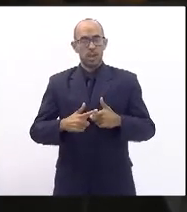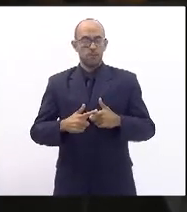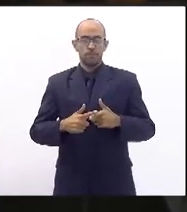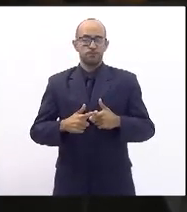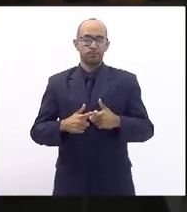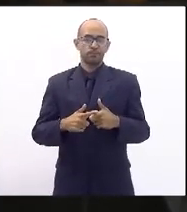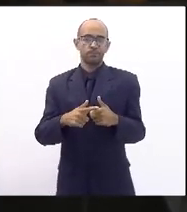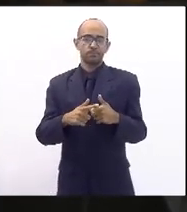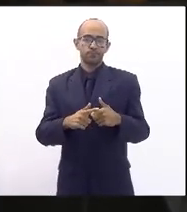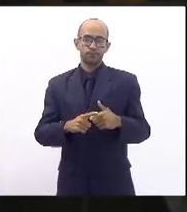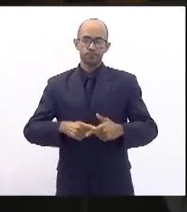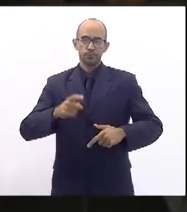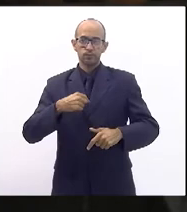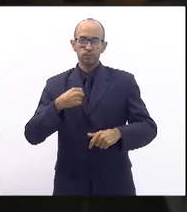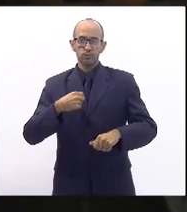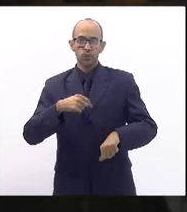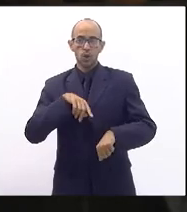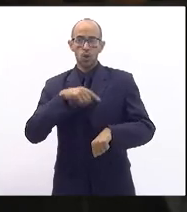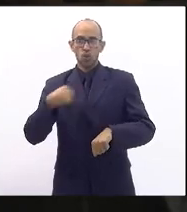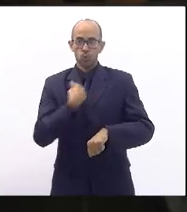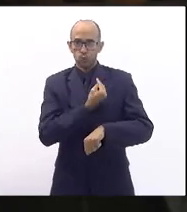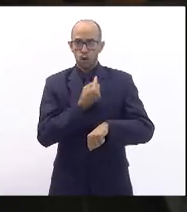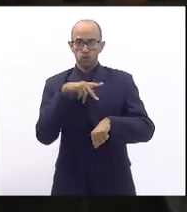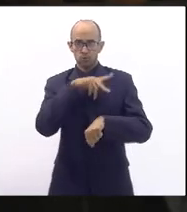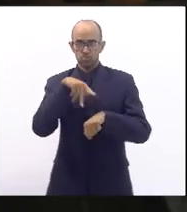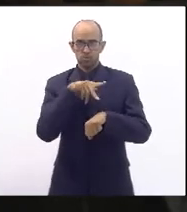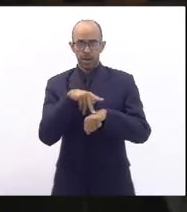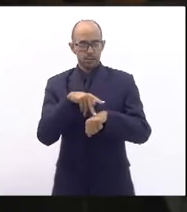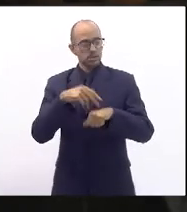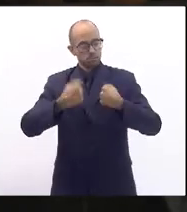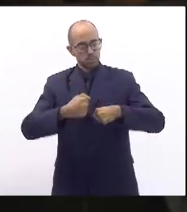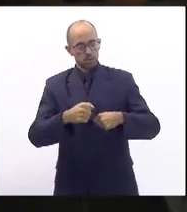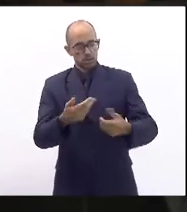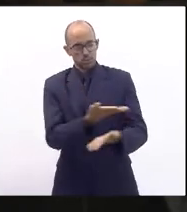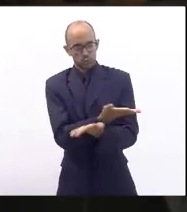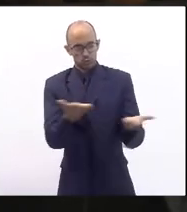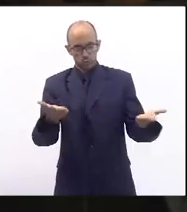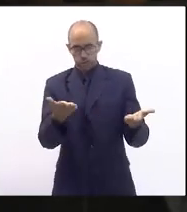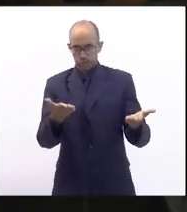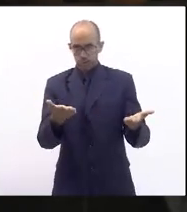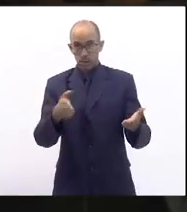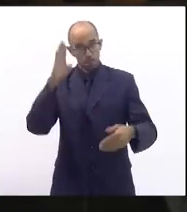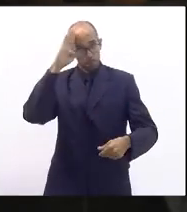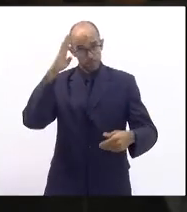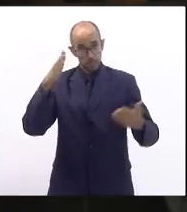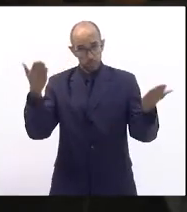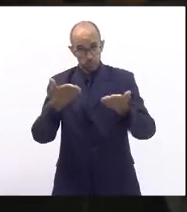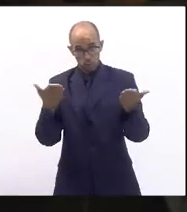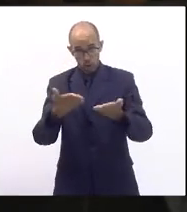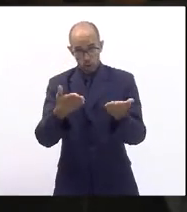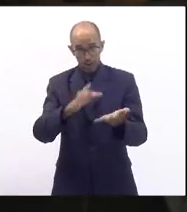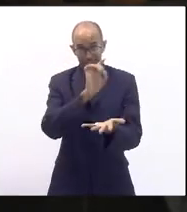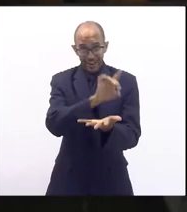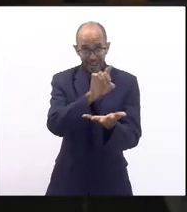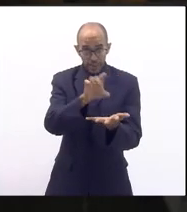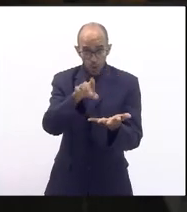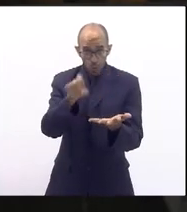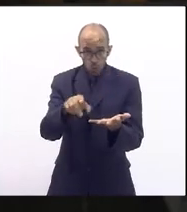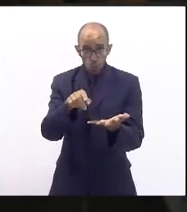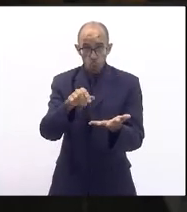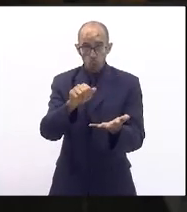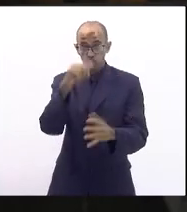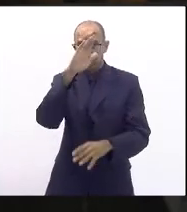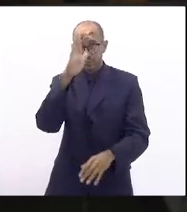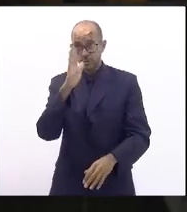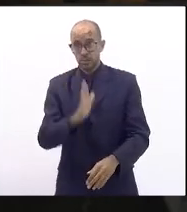do que nunca a pátria precisa dos Senhores e cada brasileiro espera dos